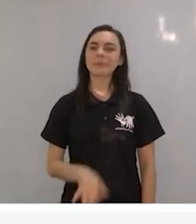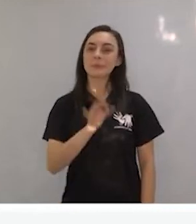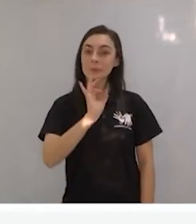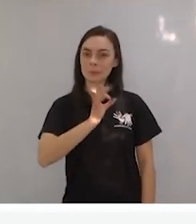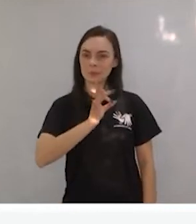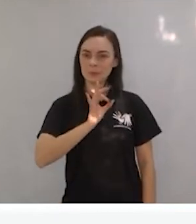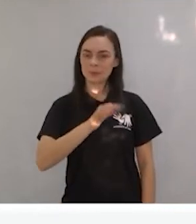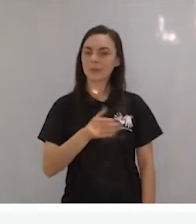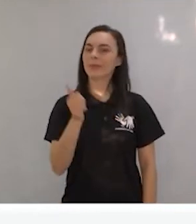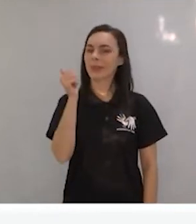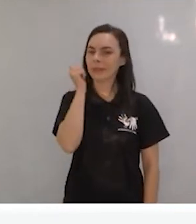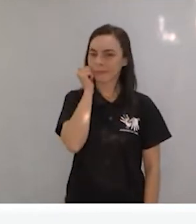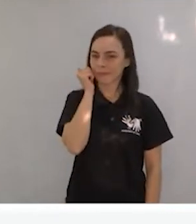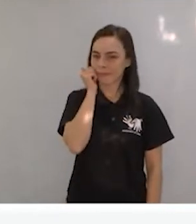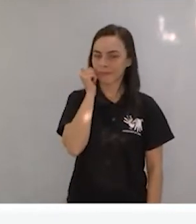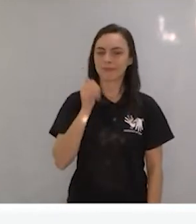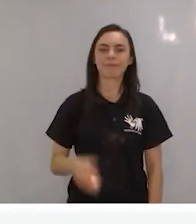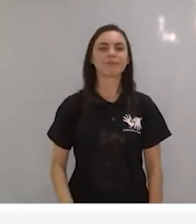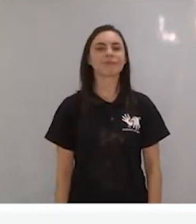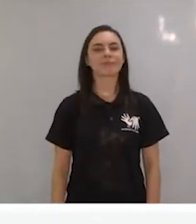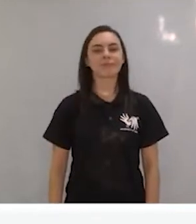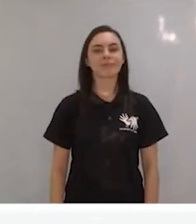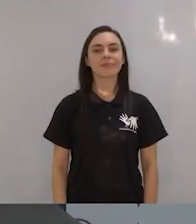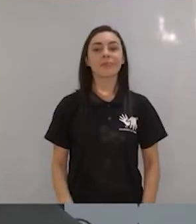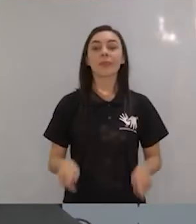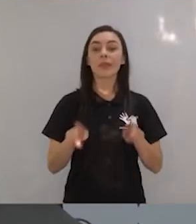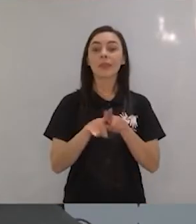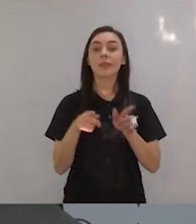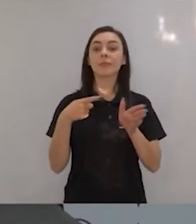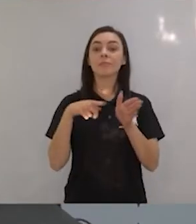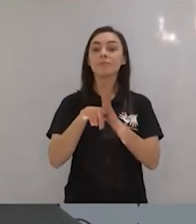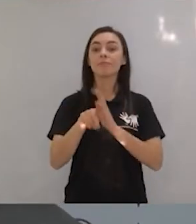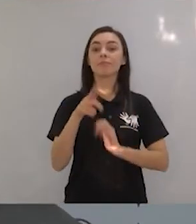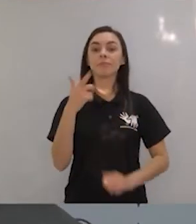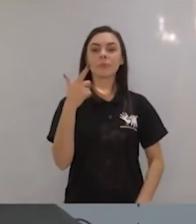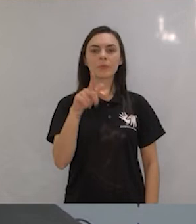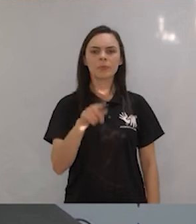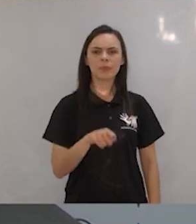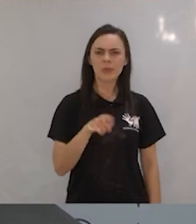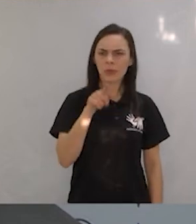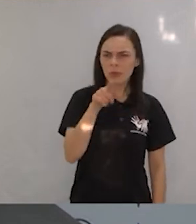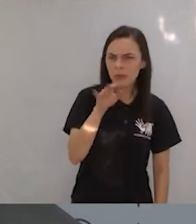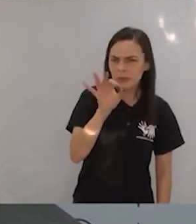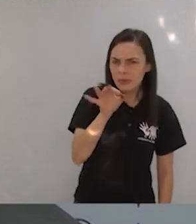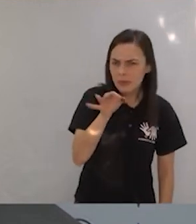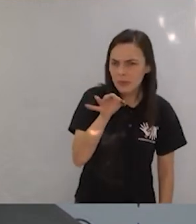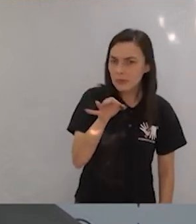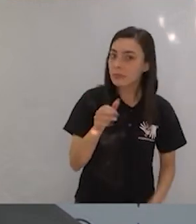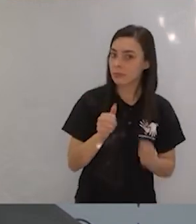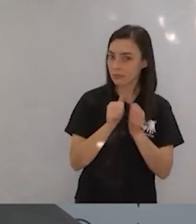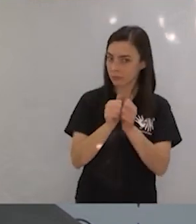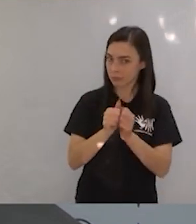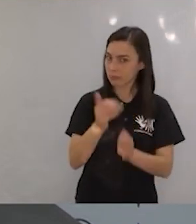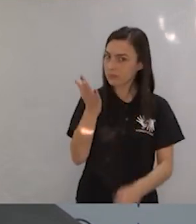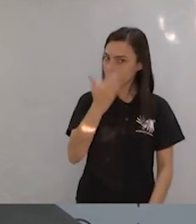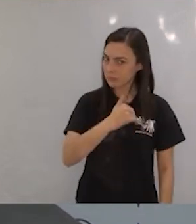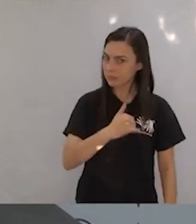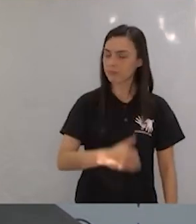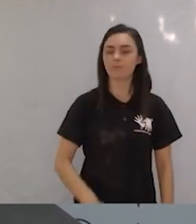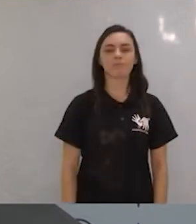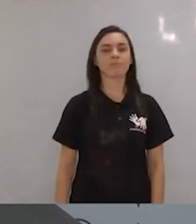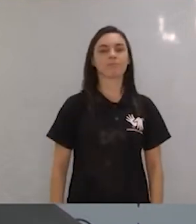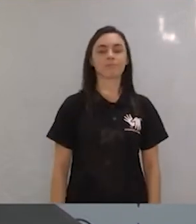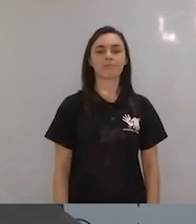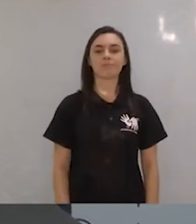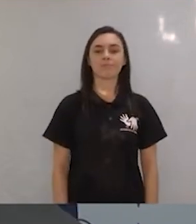mamãe. Isso mesmo, a mamãe. Aham. E temos mais uma pergunta. Opa, professora. Vocês estão acertando em casa? Vamos juntos, né, prof? Vamos